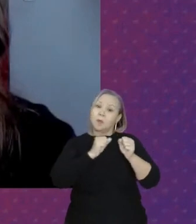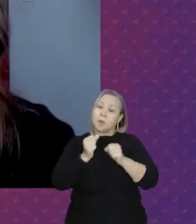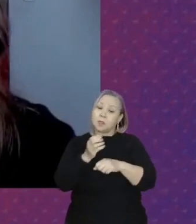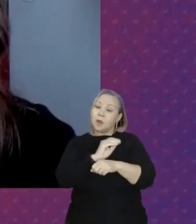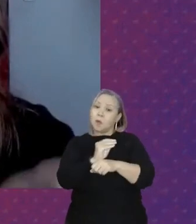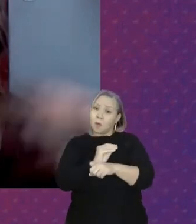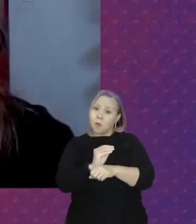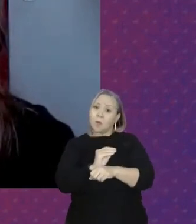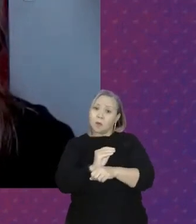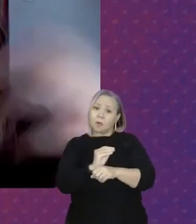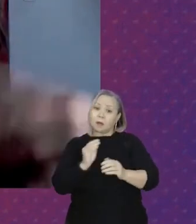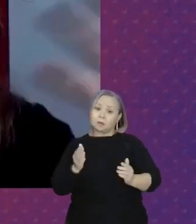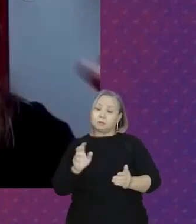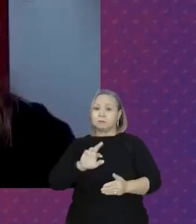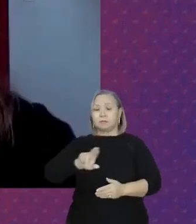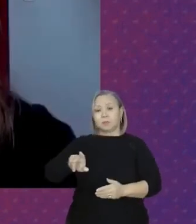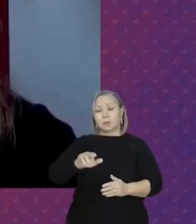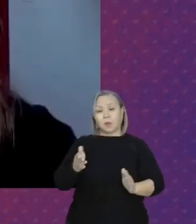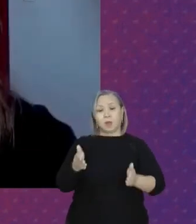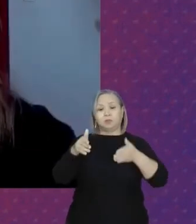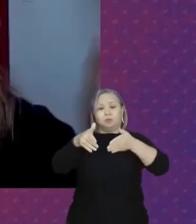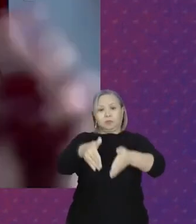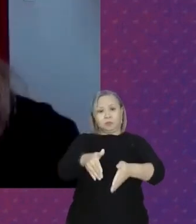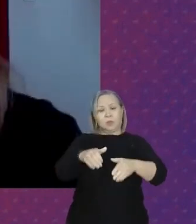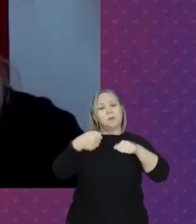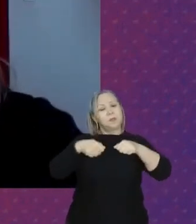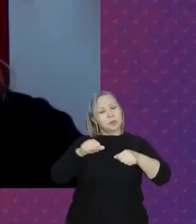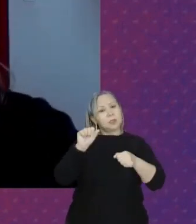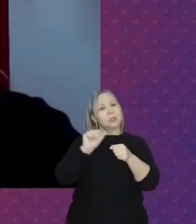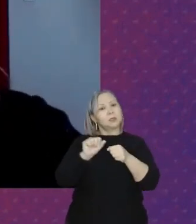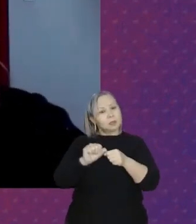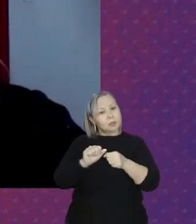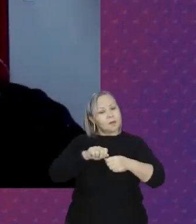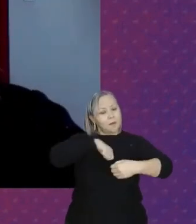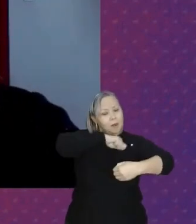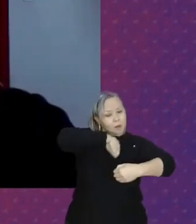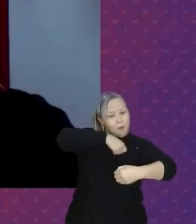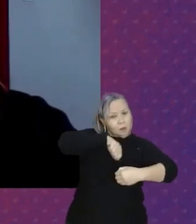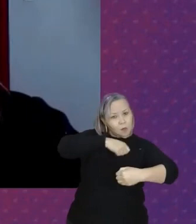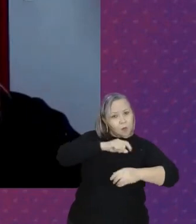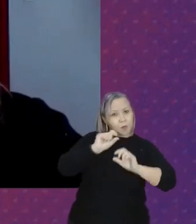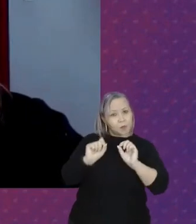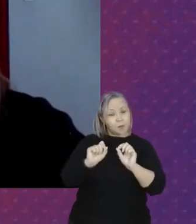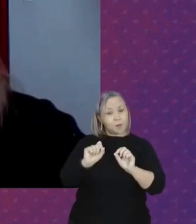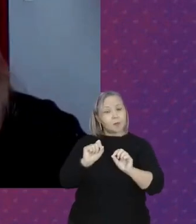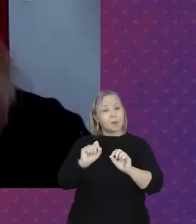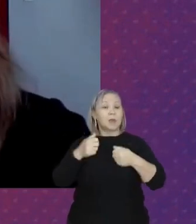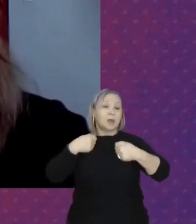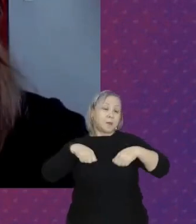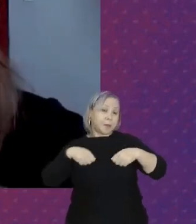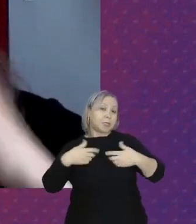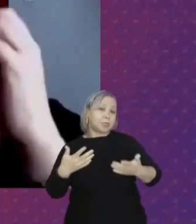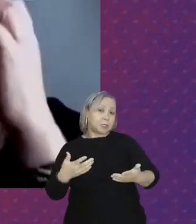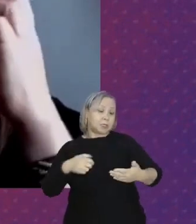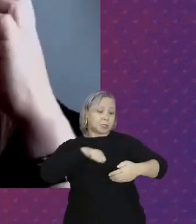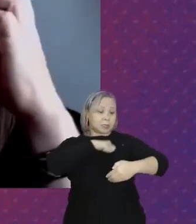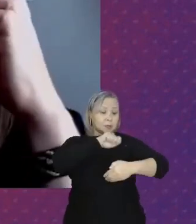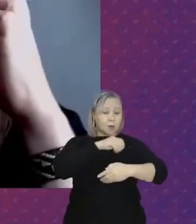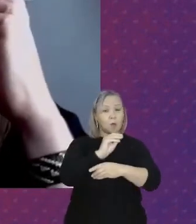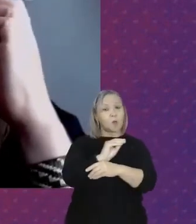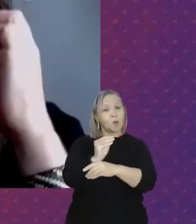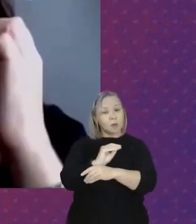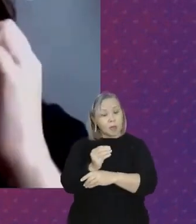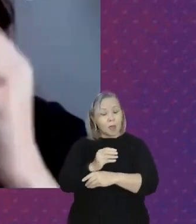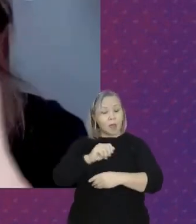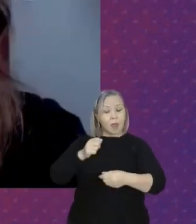cuidado indireto, porque ela precisa ser feita como uma condição para o cuidado que é dar a comida, ajudar